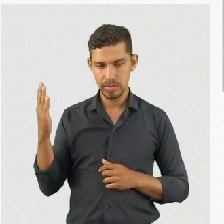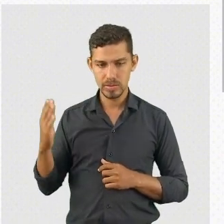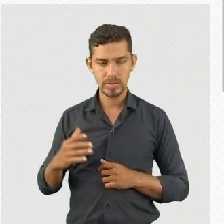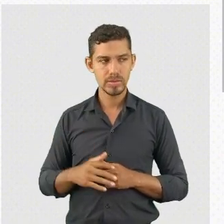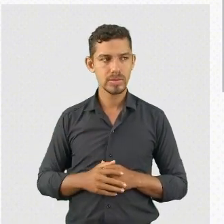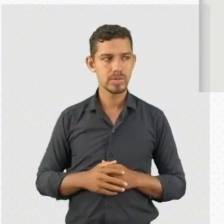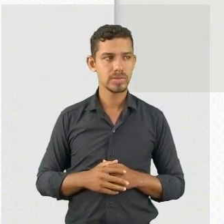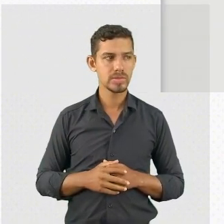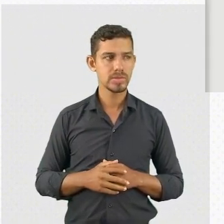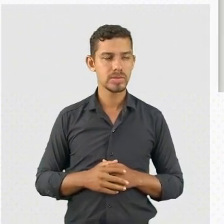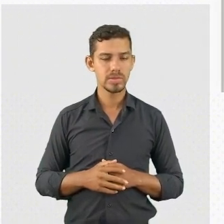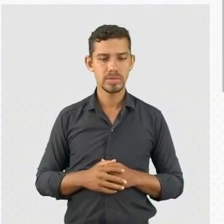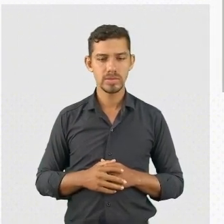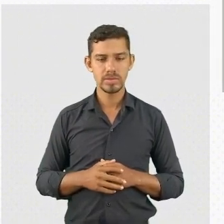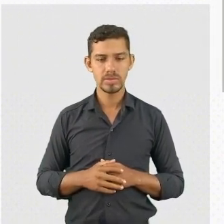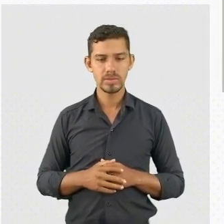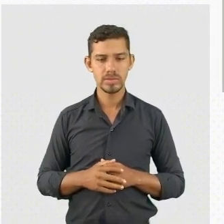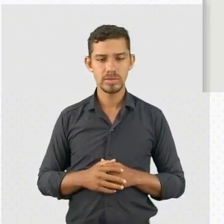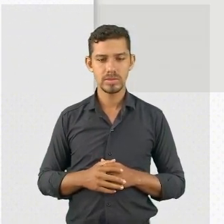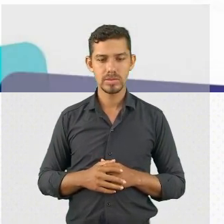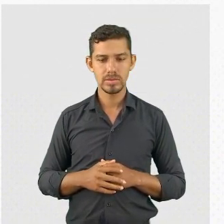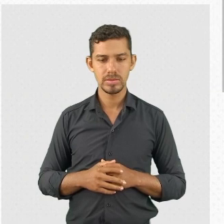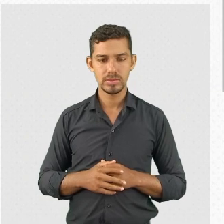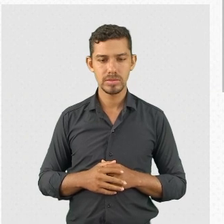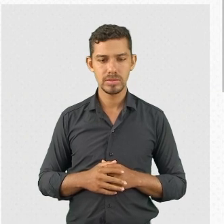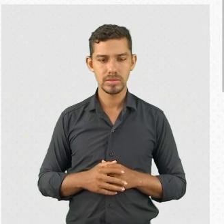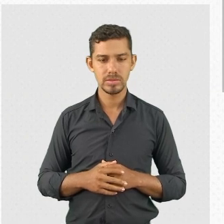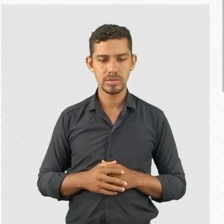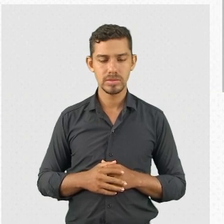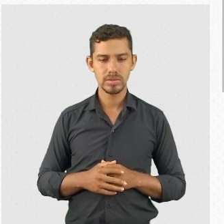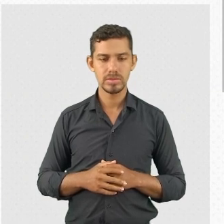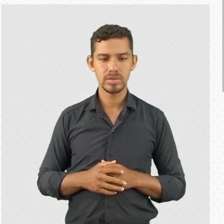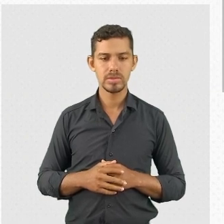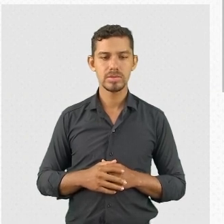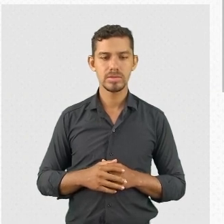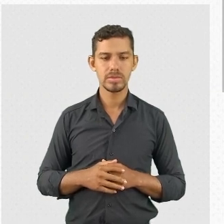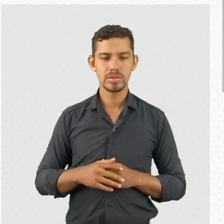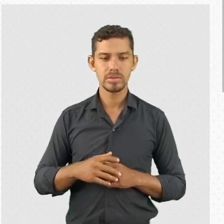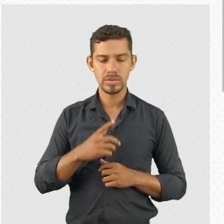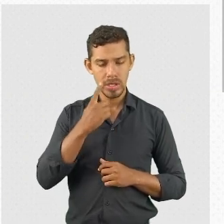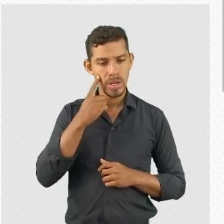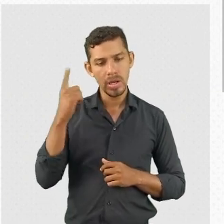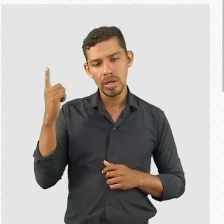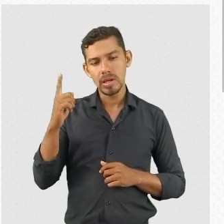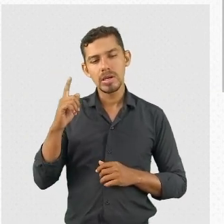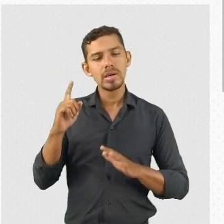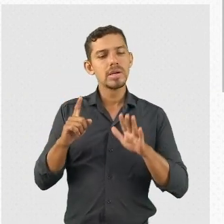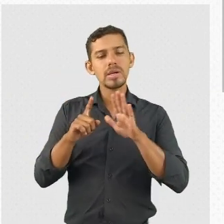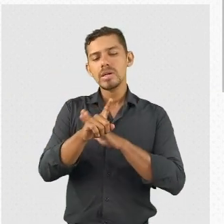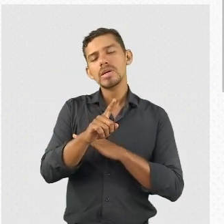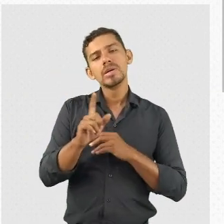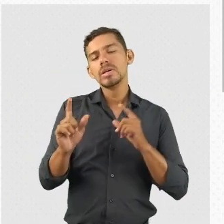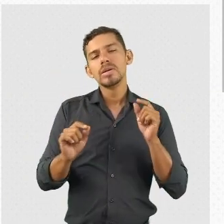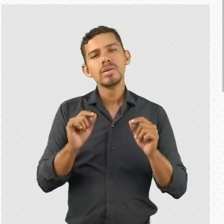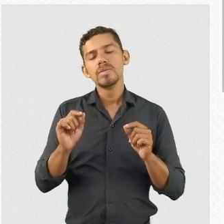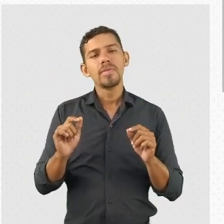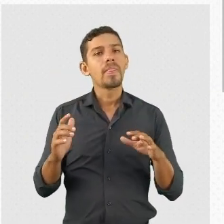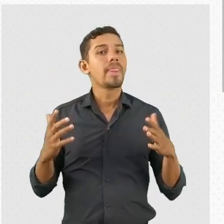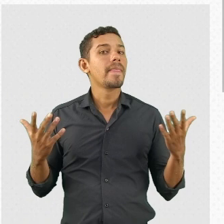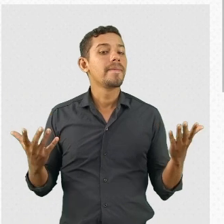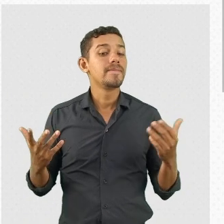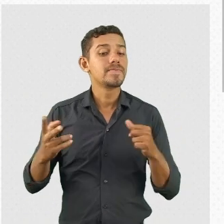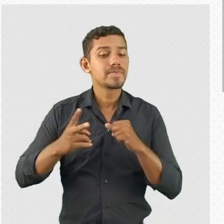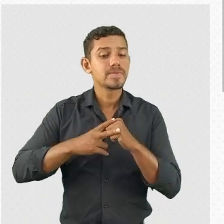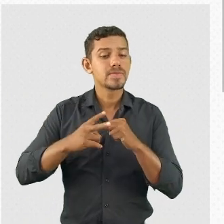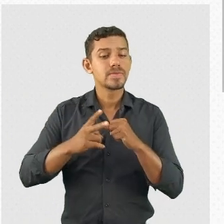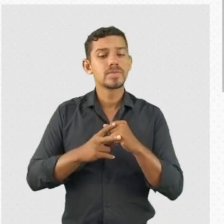imagem, que vocês conseguem identificar facilmente o que a pessoa está fazendo, a gente questiona qual o